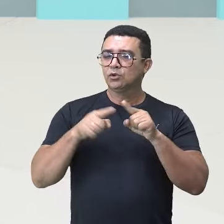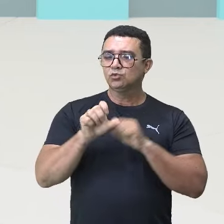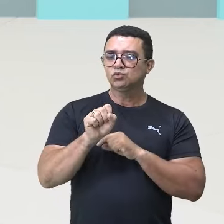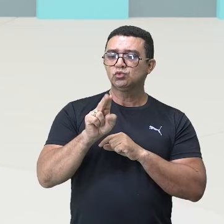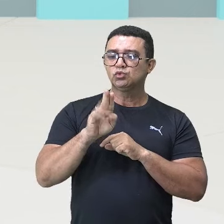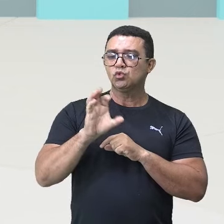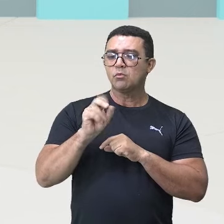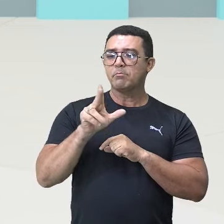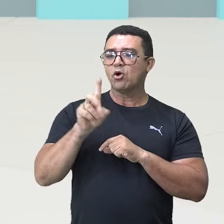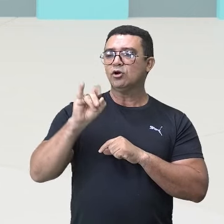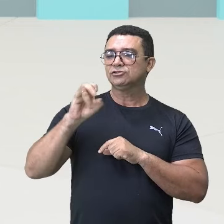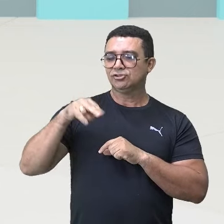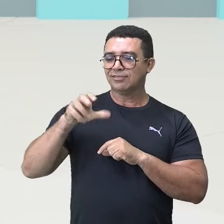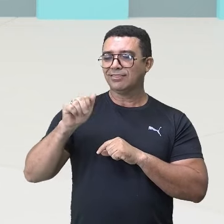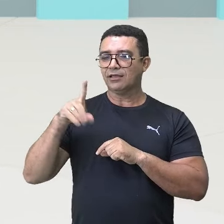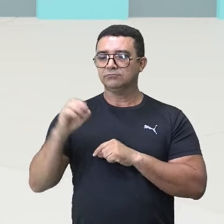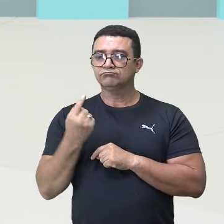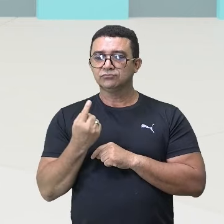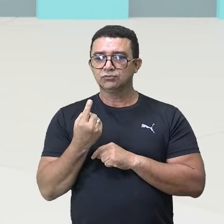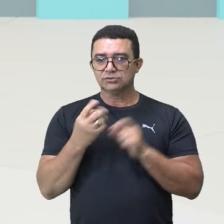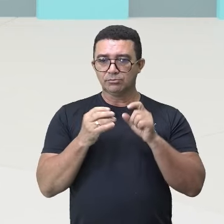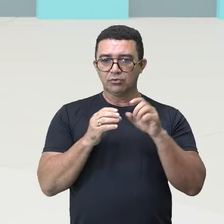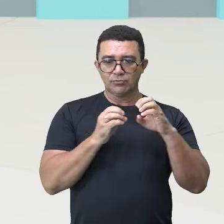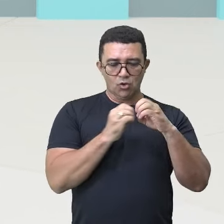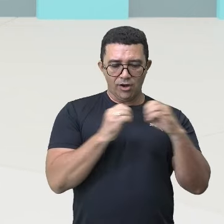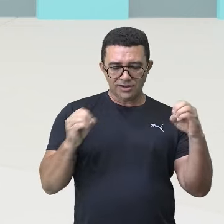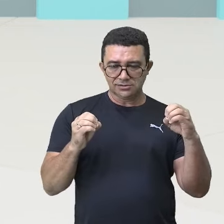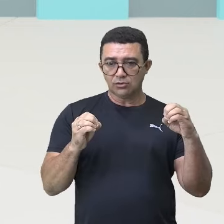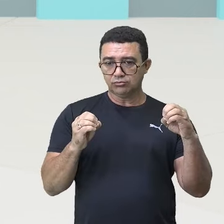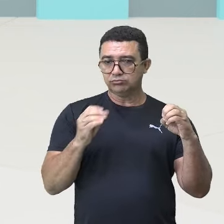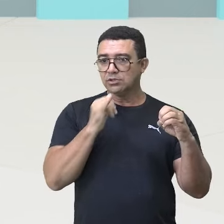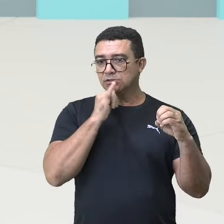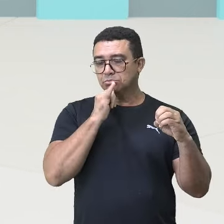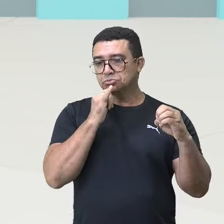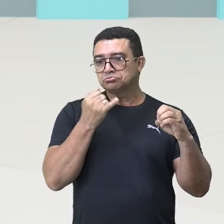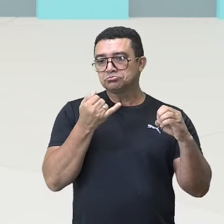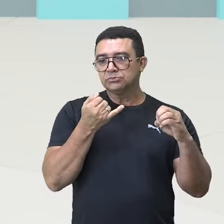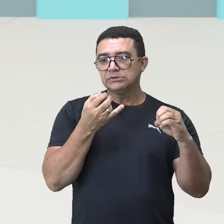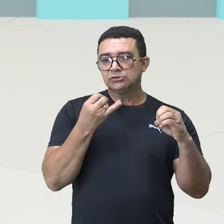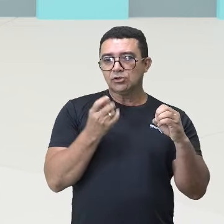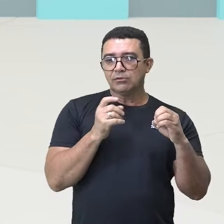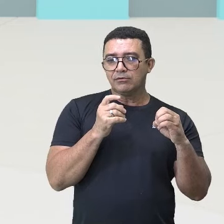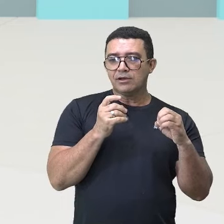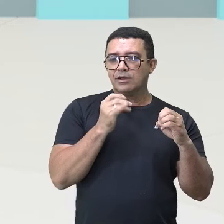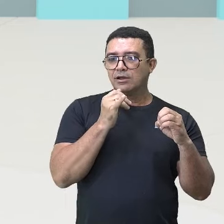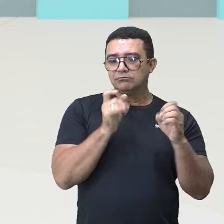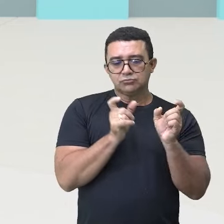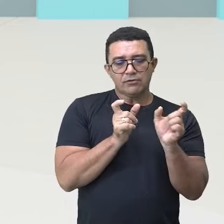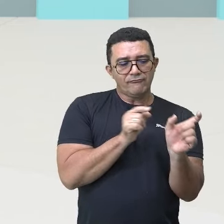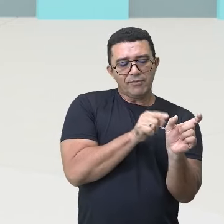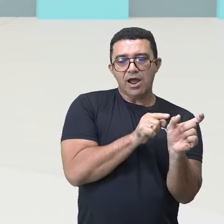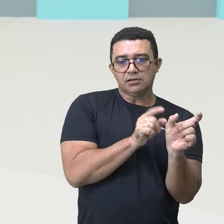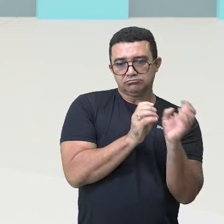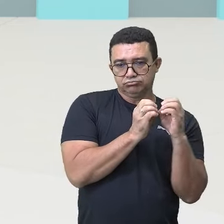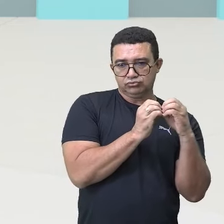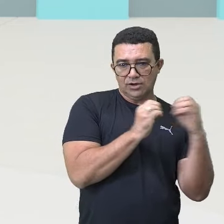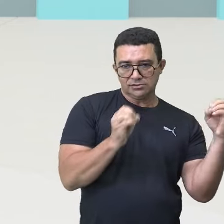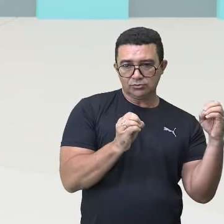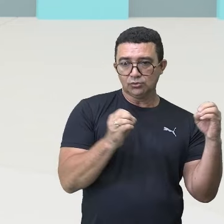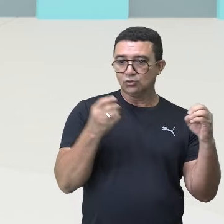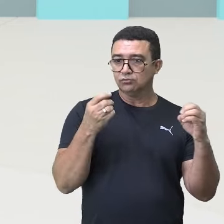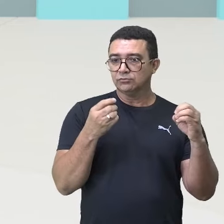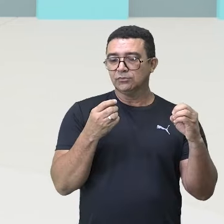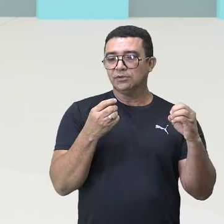sozinha não vai ter sentido só é lembrar o caso do rei lá com o seu súdito então a oração subordinada